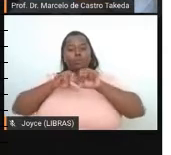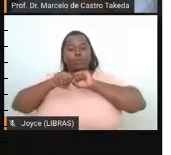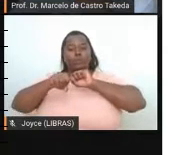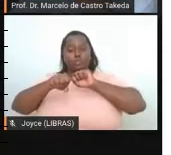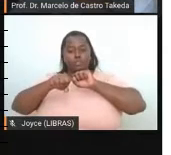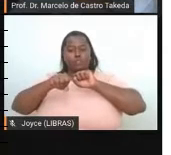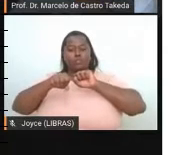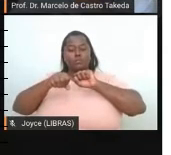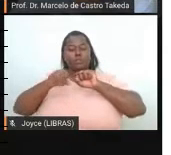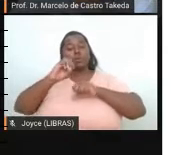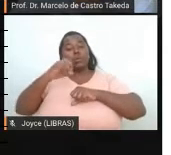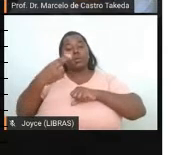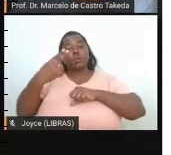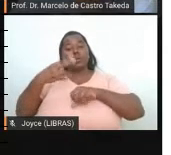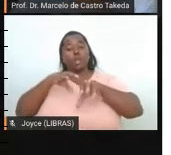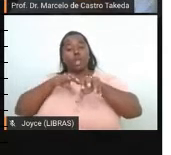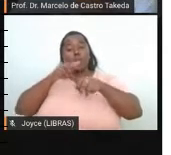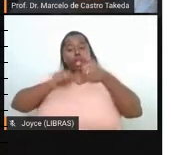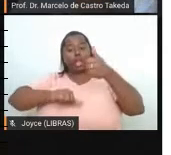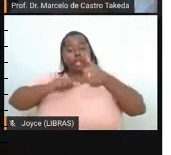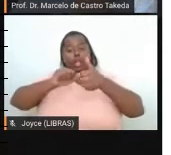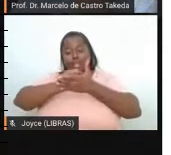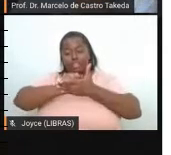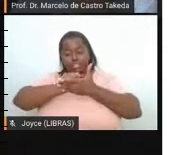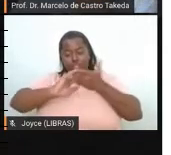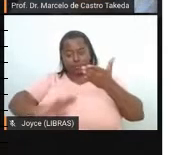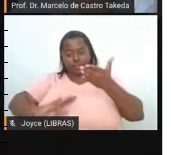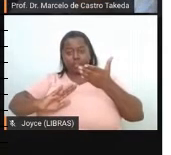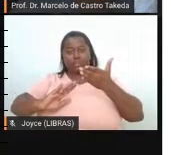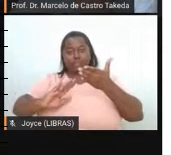ou ainda na atividade